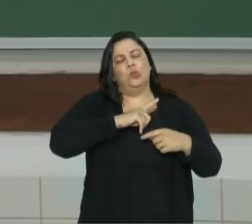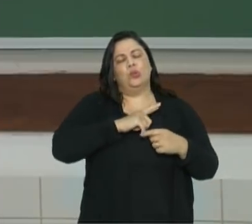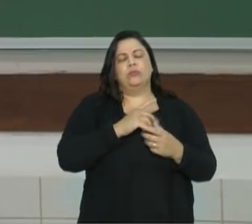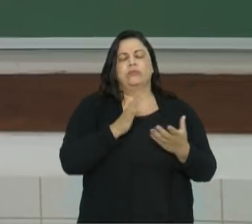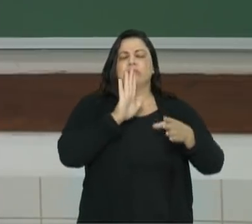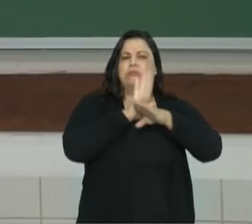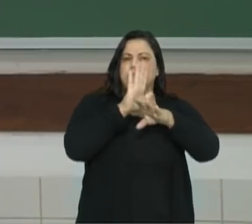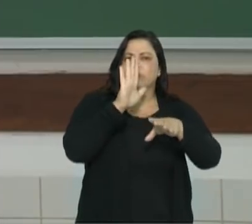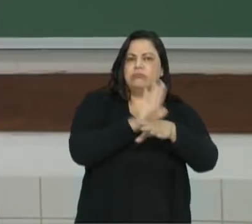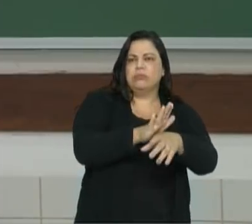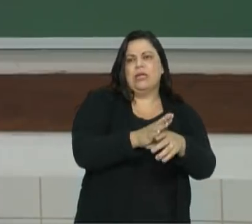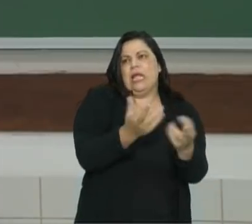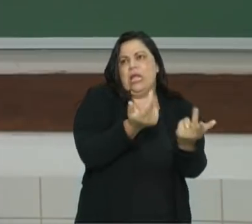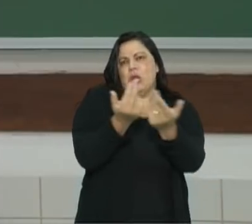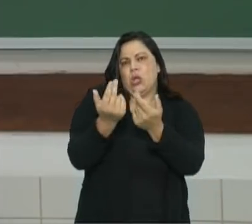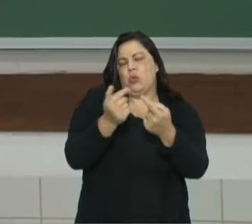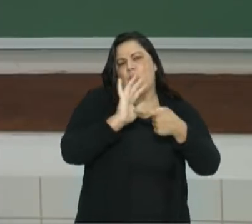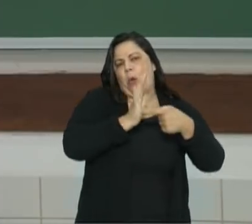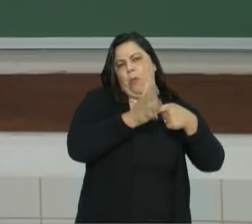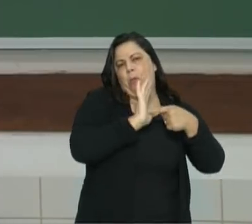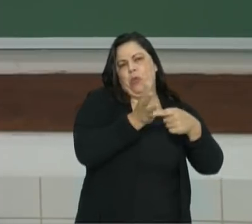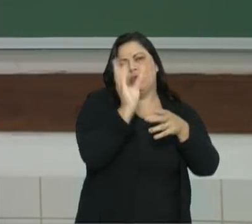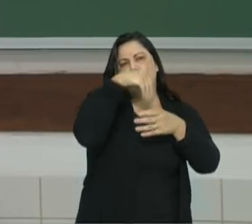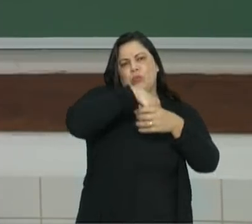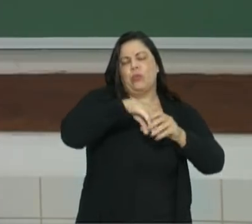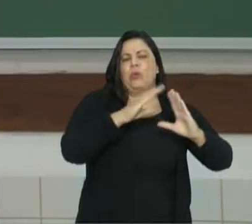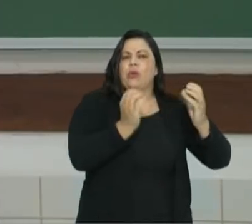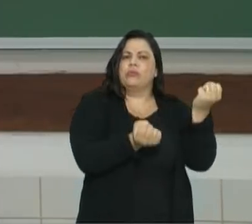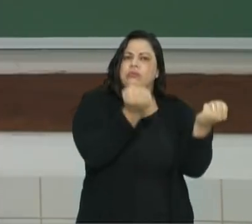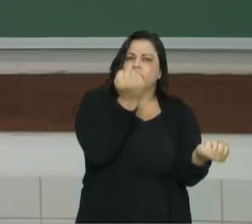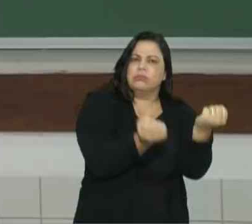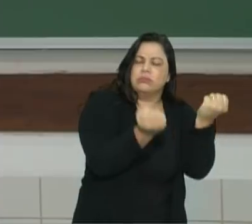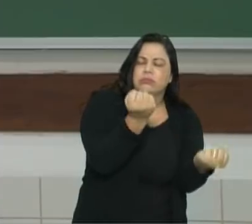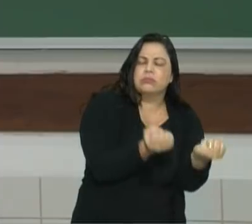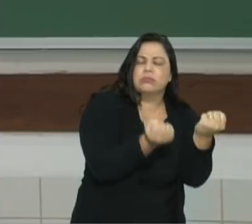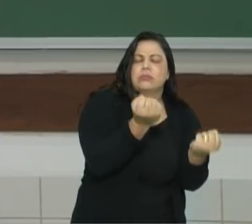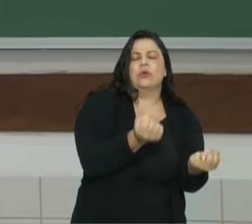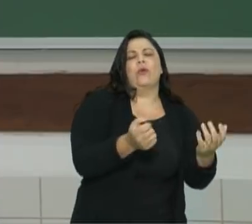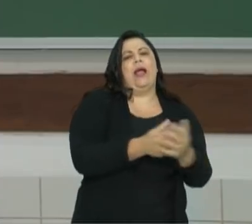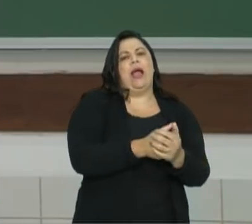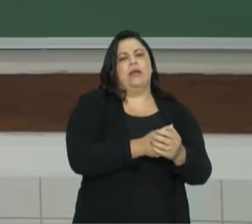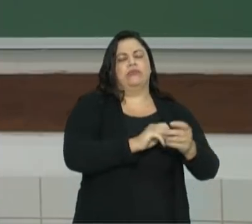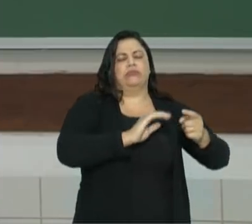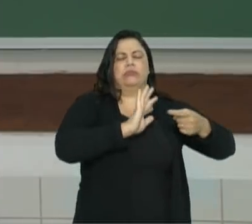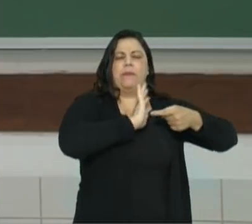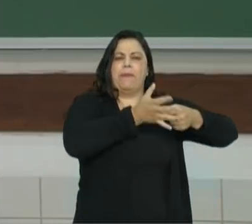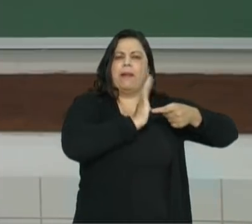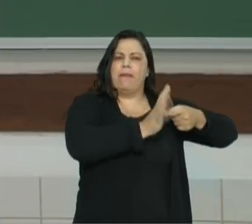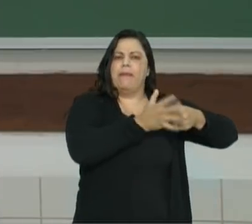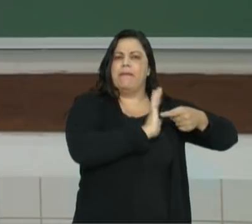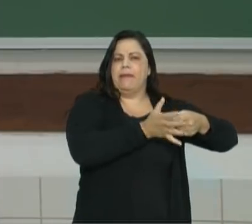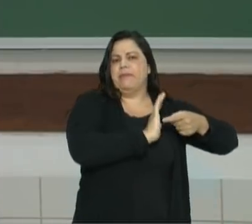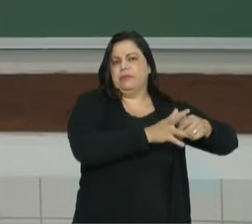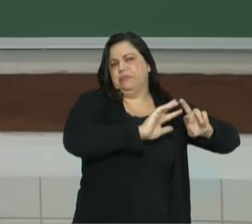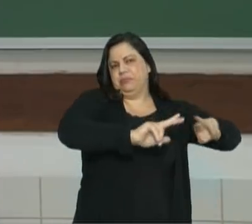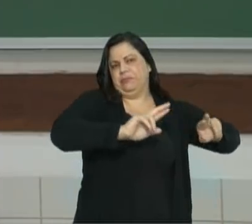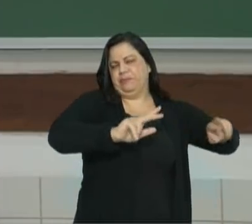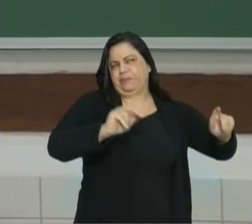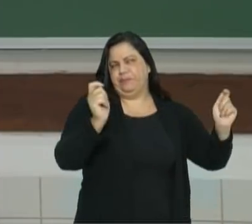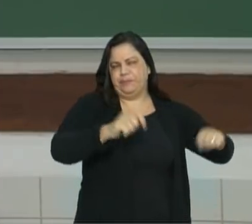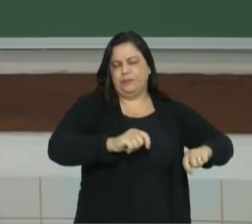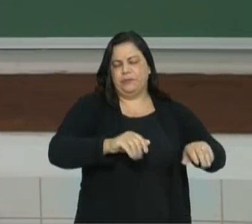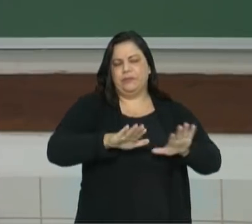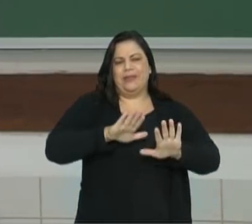como o próprio motor do carro, um bom exemplo disso. Uma força de atrito contra uma força de atrito, por exemplo, quando está